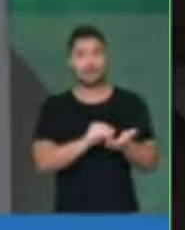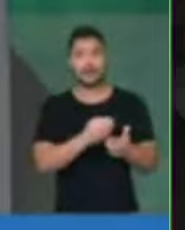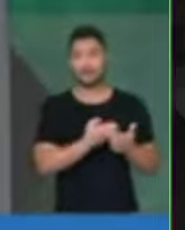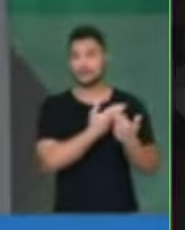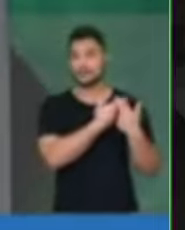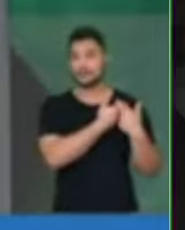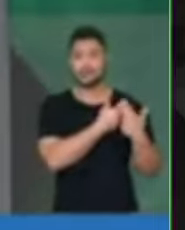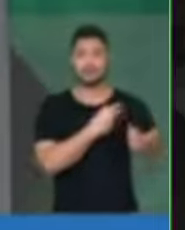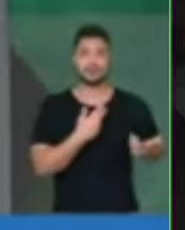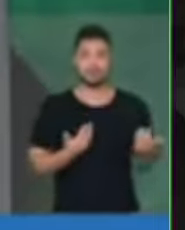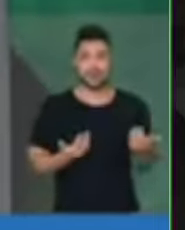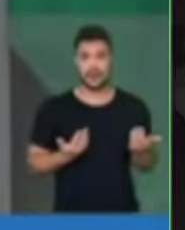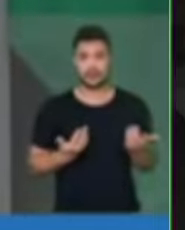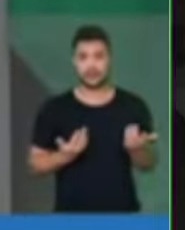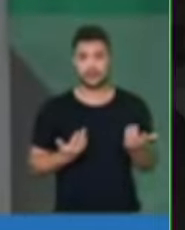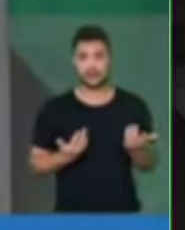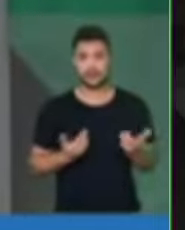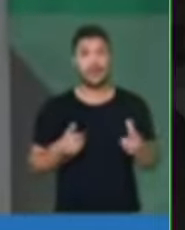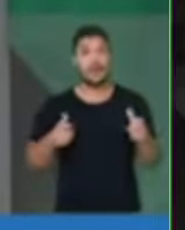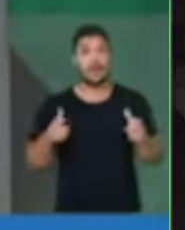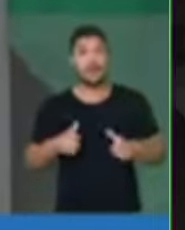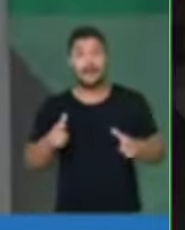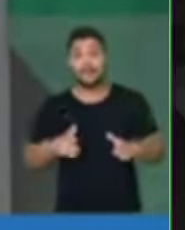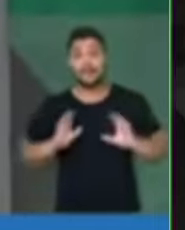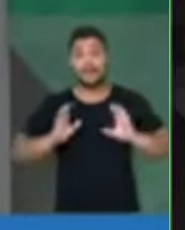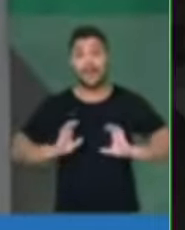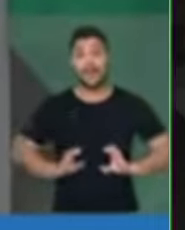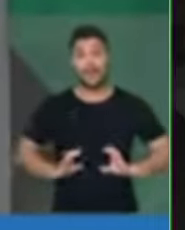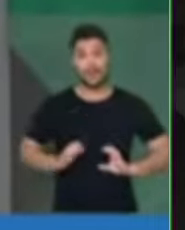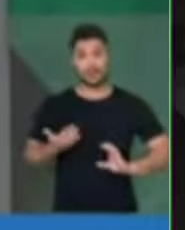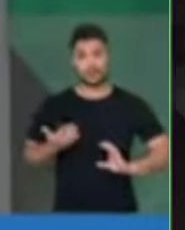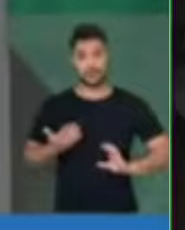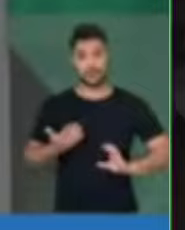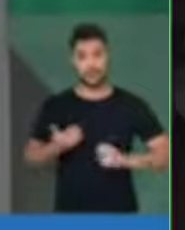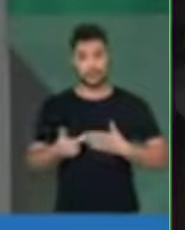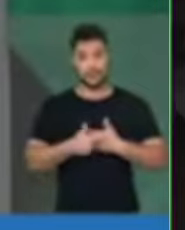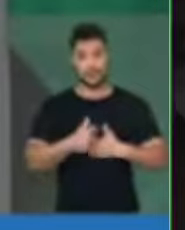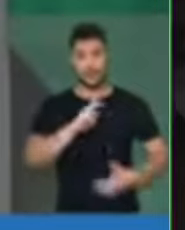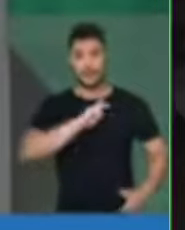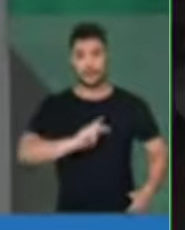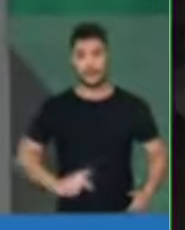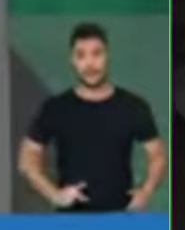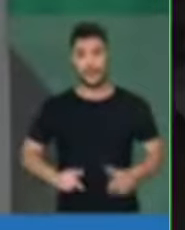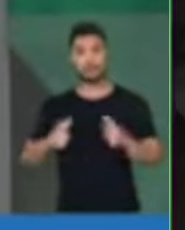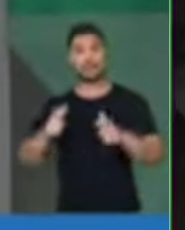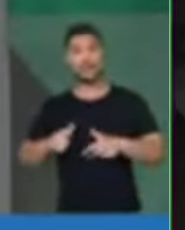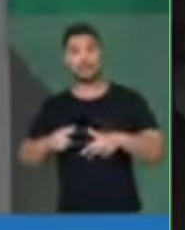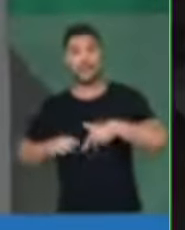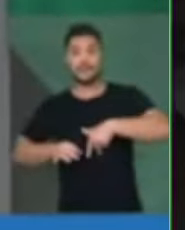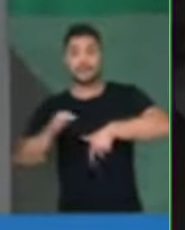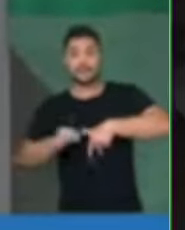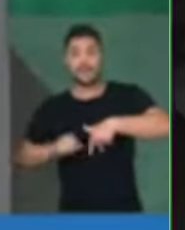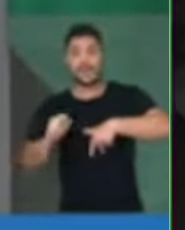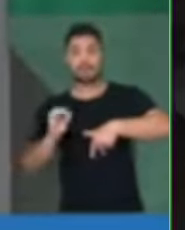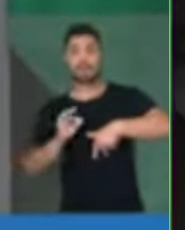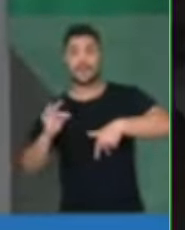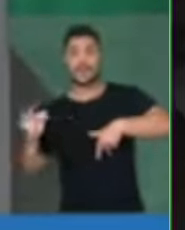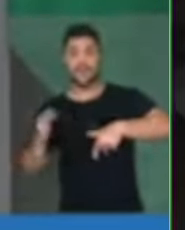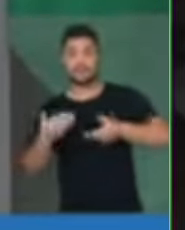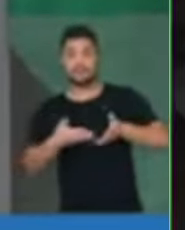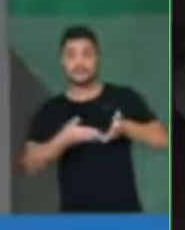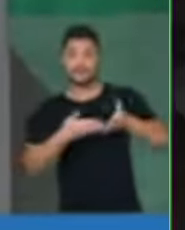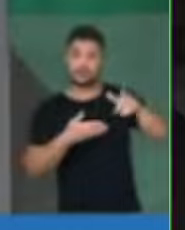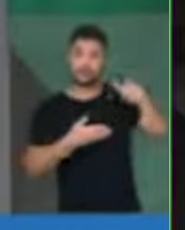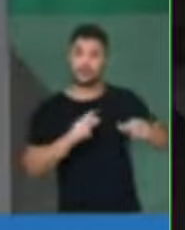irresponsabilidades. Cadê o decoro do cargo? Cadê os ministros do STF dando 48 horas... para